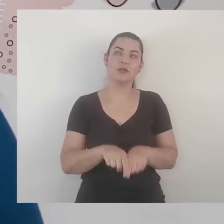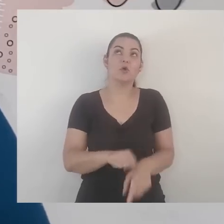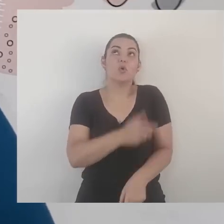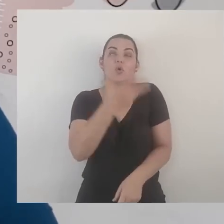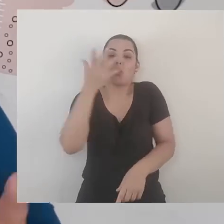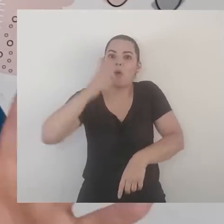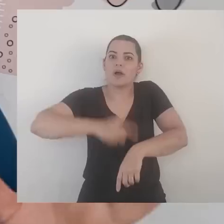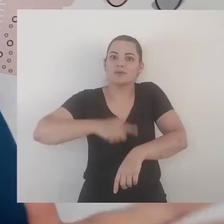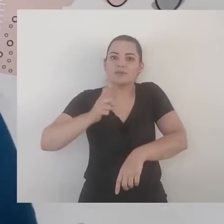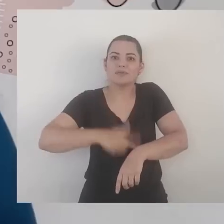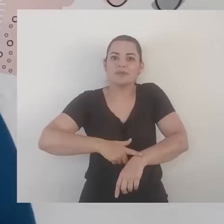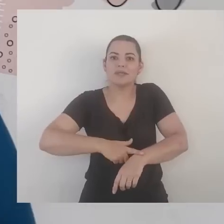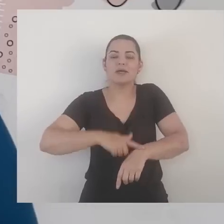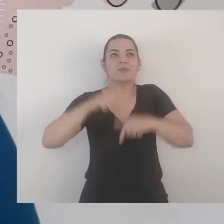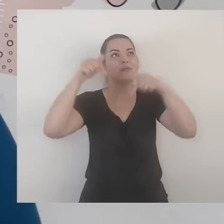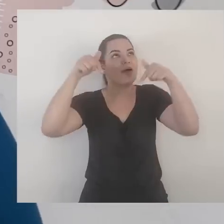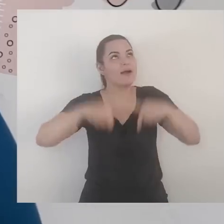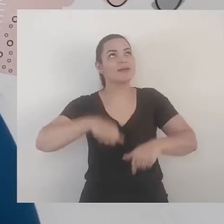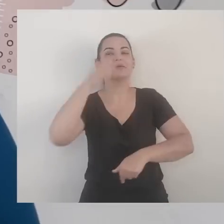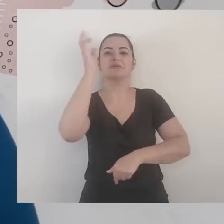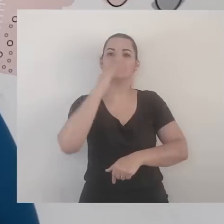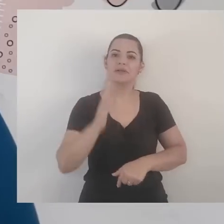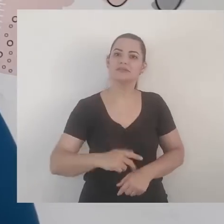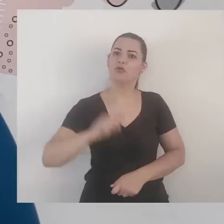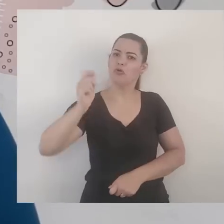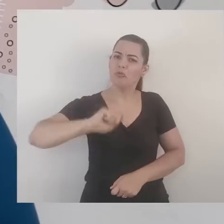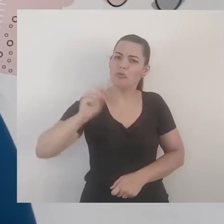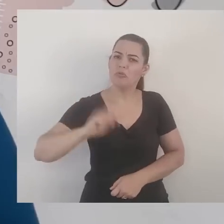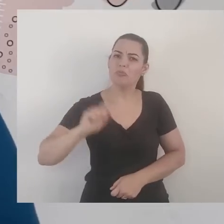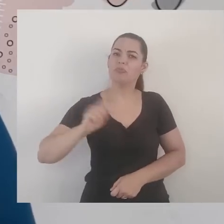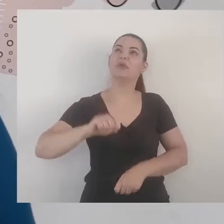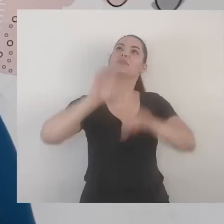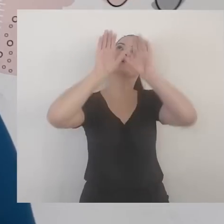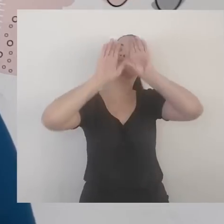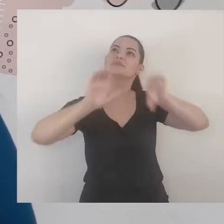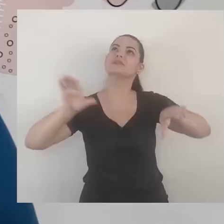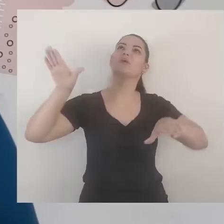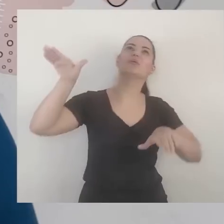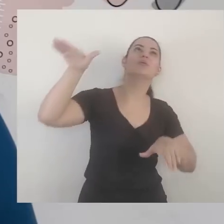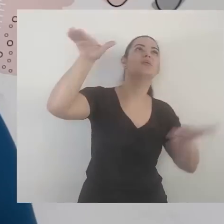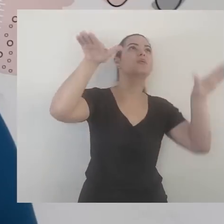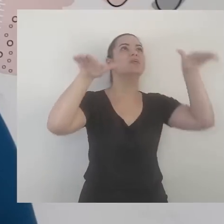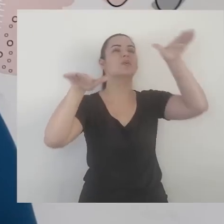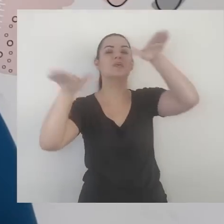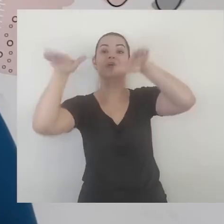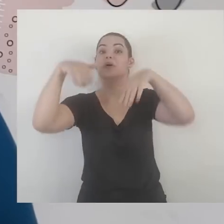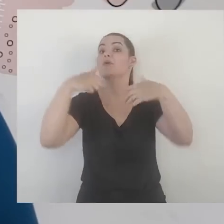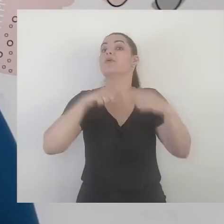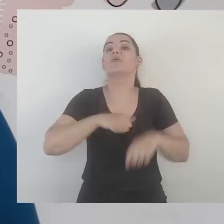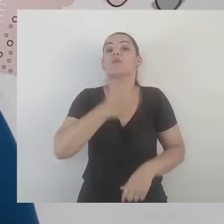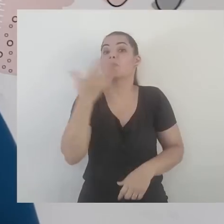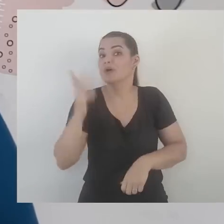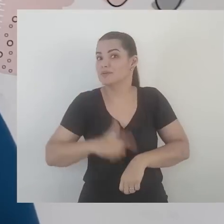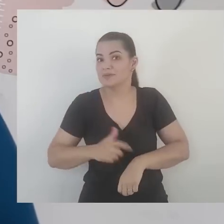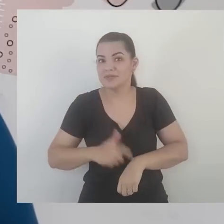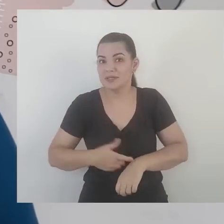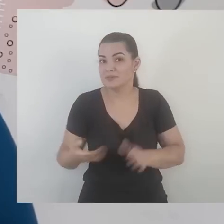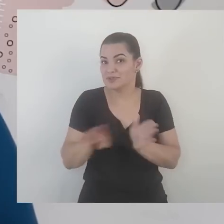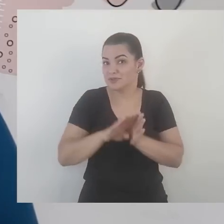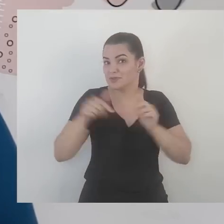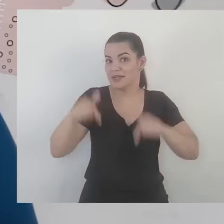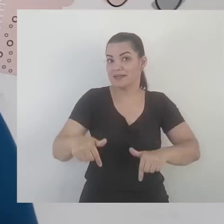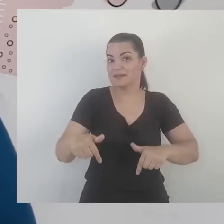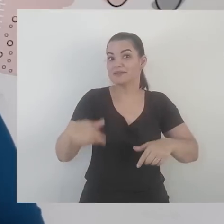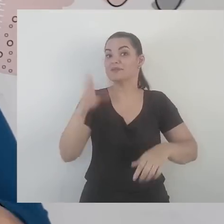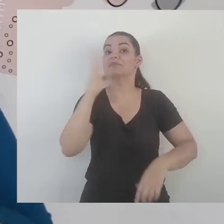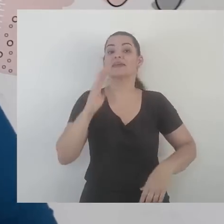estão passeando pelos céus aqui no Brasil? Quanto tempo faz que a pipa chegou por aqui? No céu